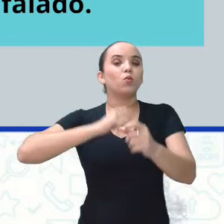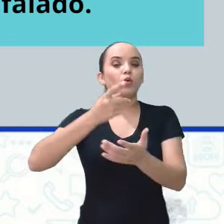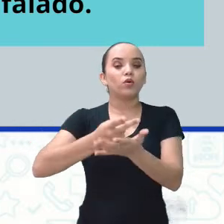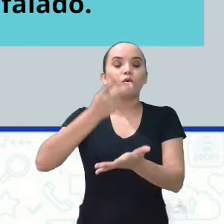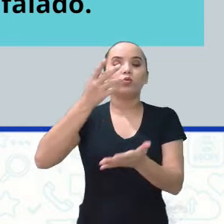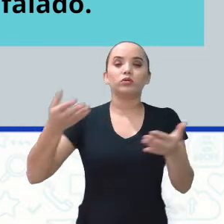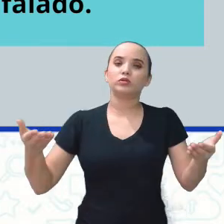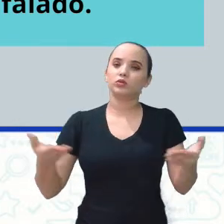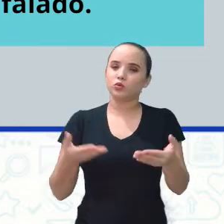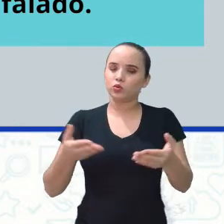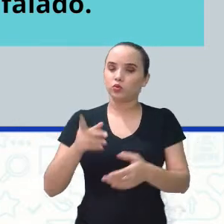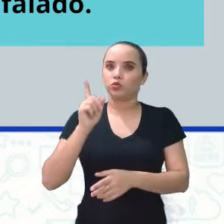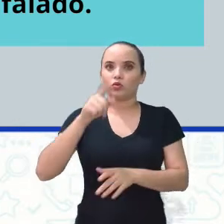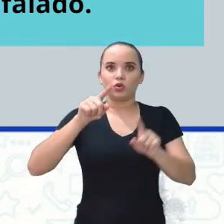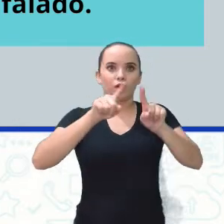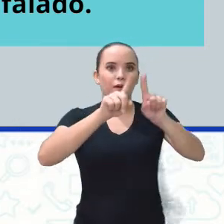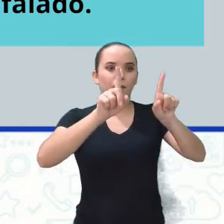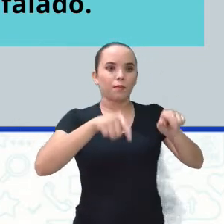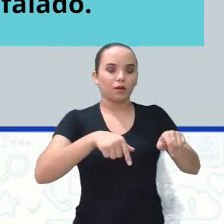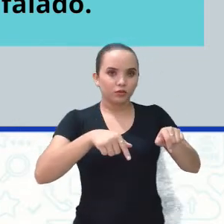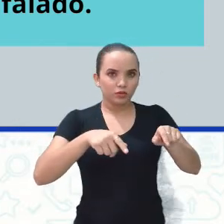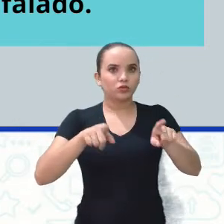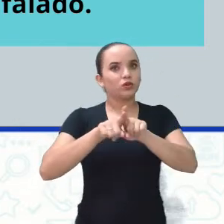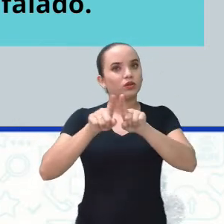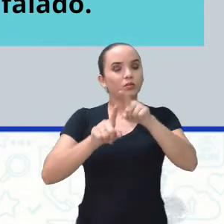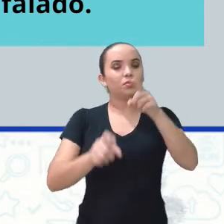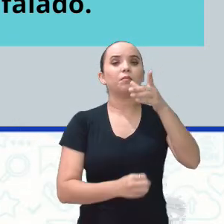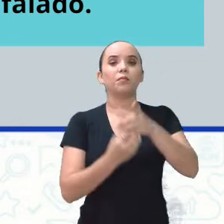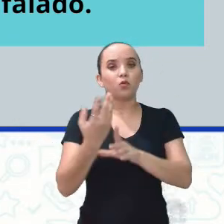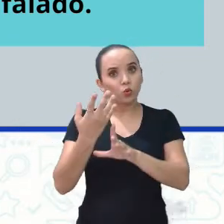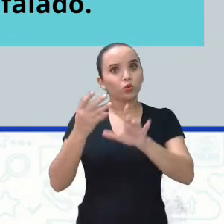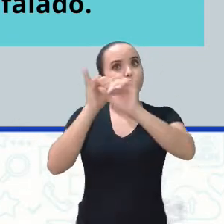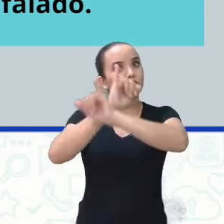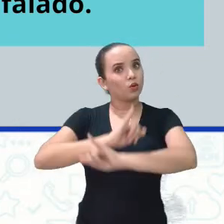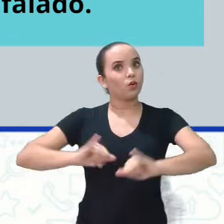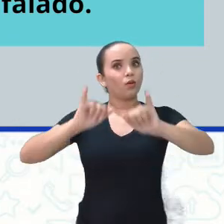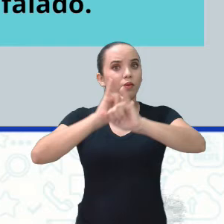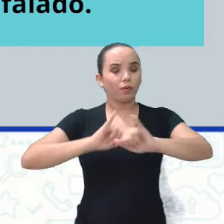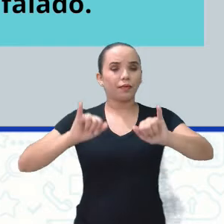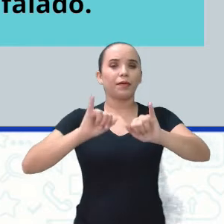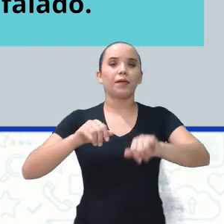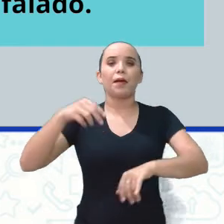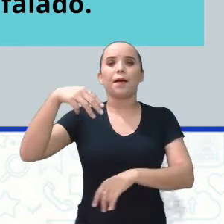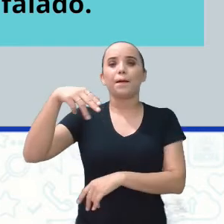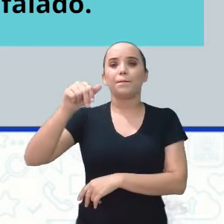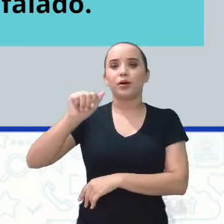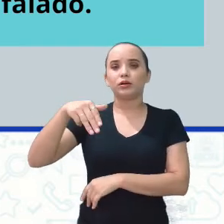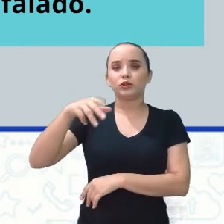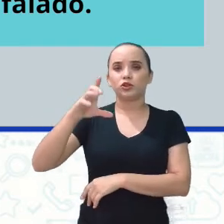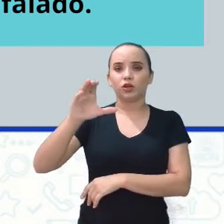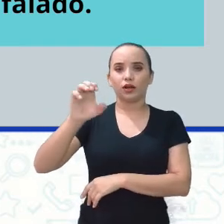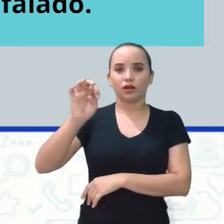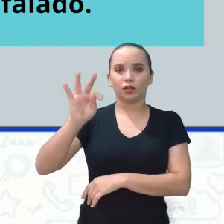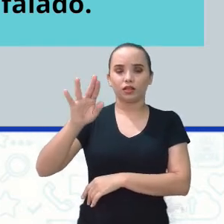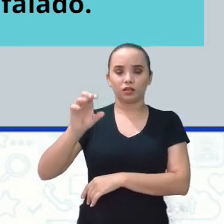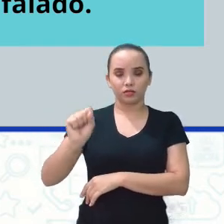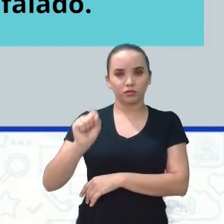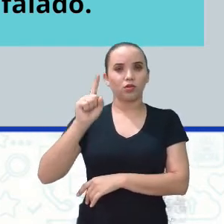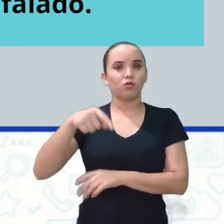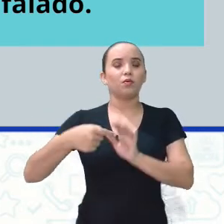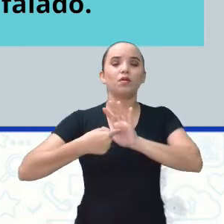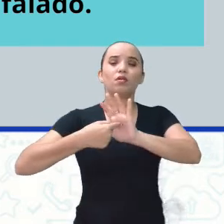nossa aula é planejar e produzir manchetes para notícias a serem apresentadas por meio de um